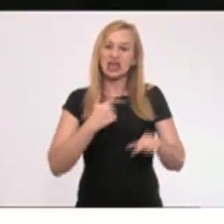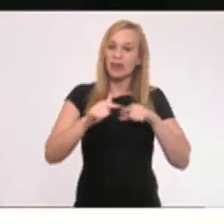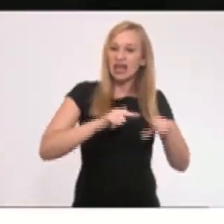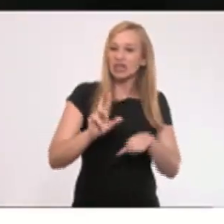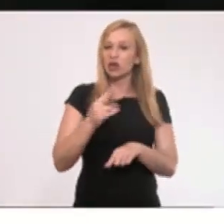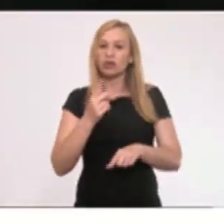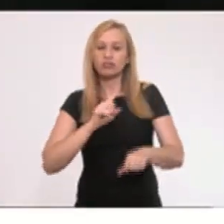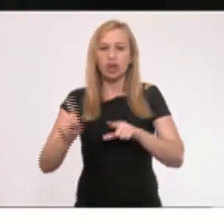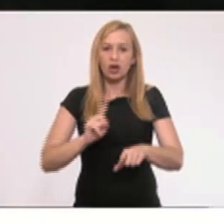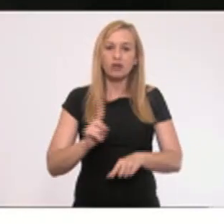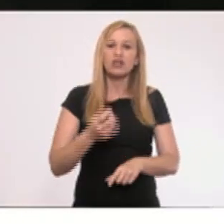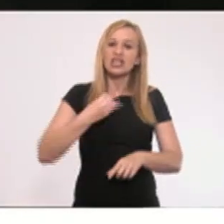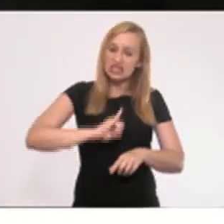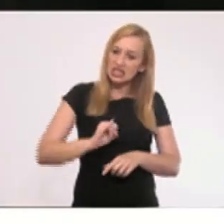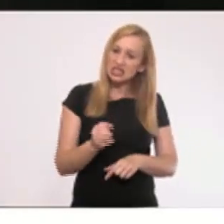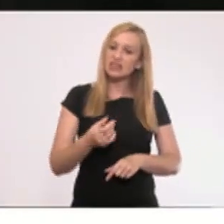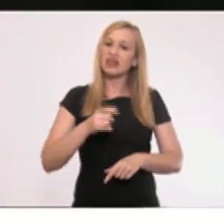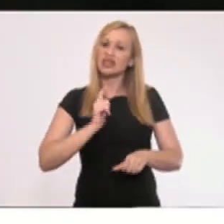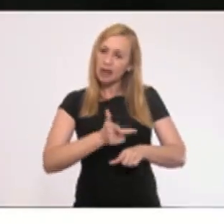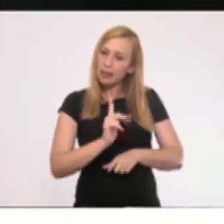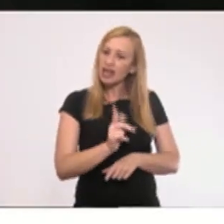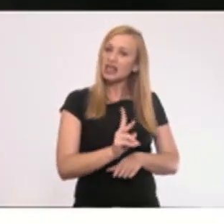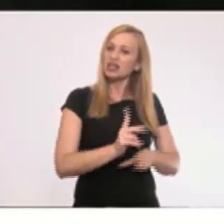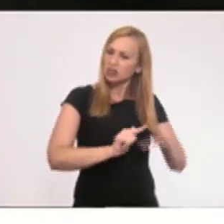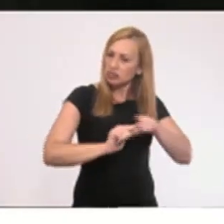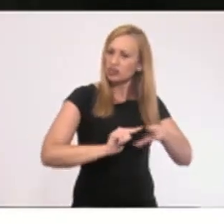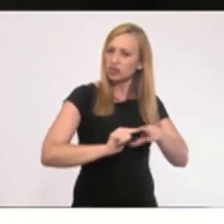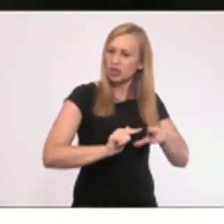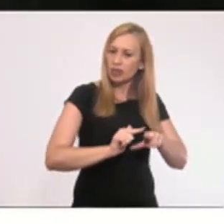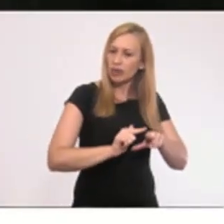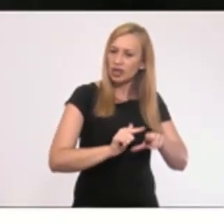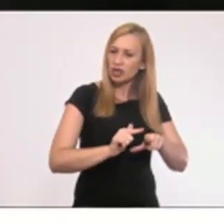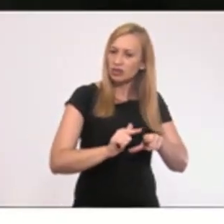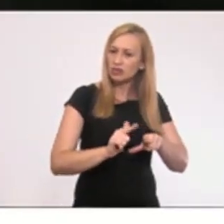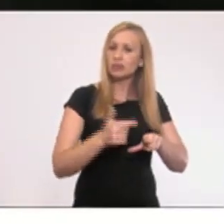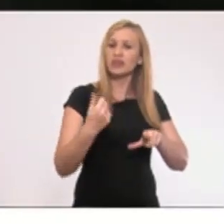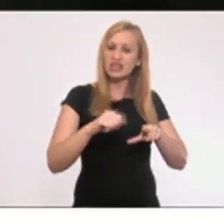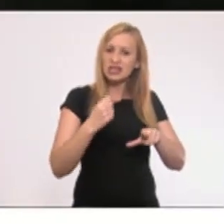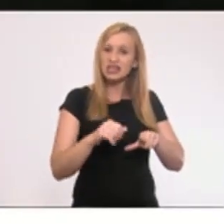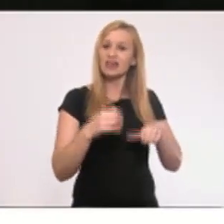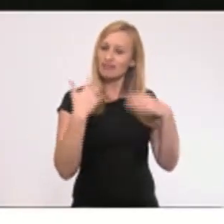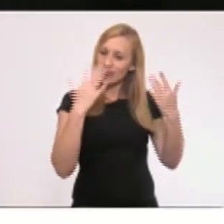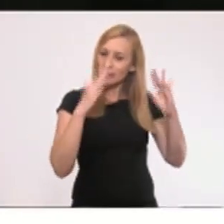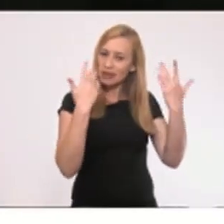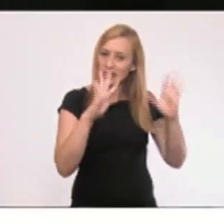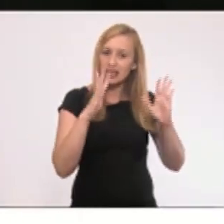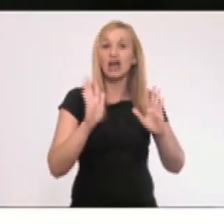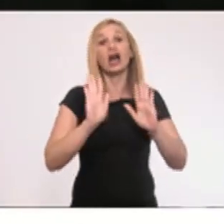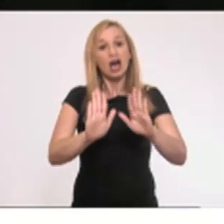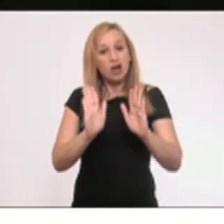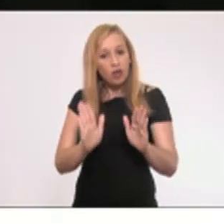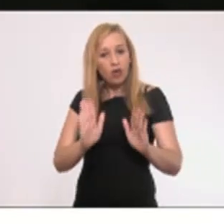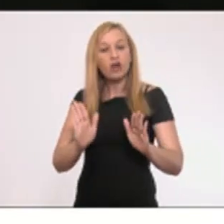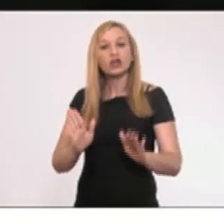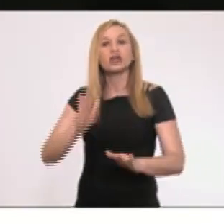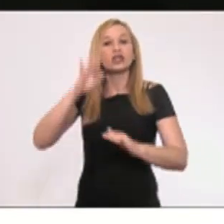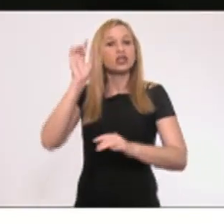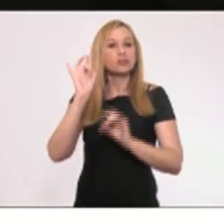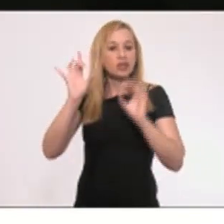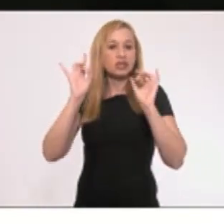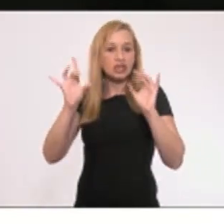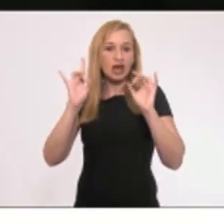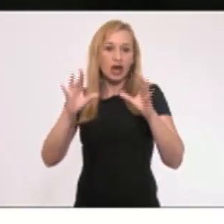um bom serviço para o Rio de Janeiro, tem mais a que reconhecer, obviamente. Agora, no caso especial do vice-governador, quero